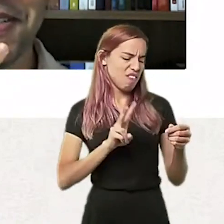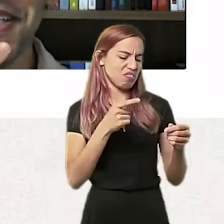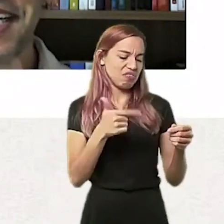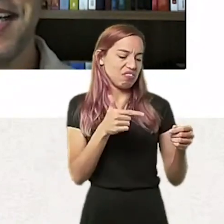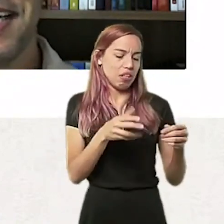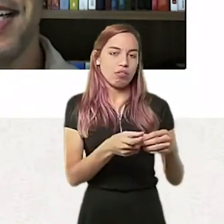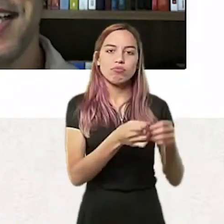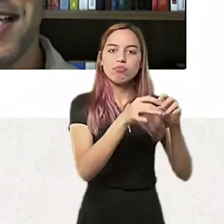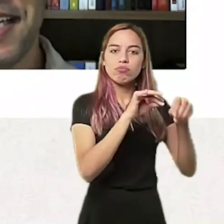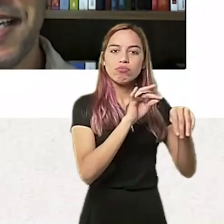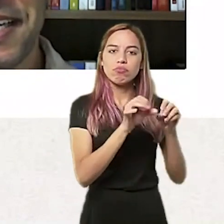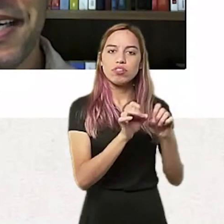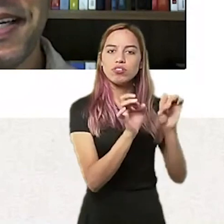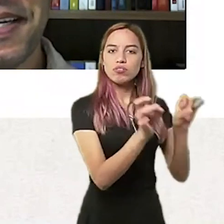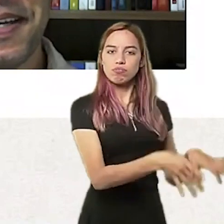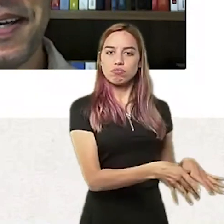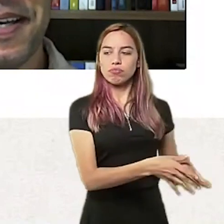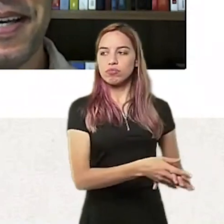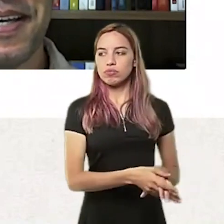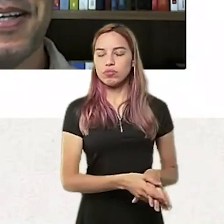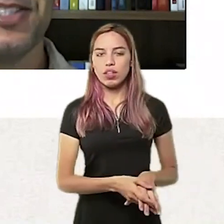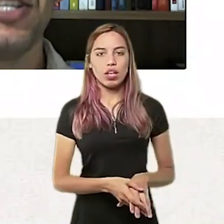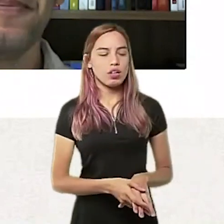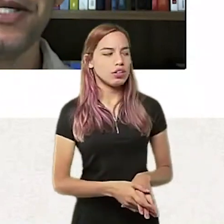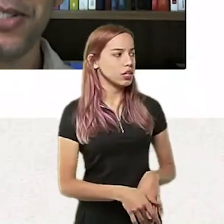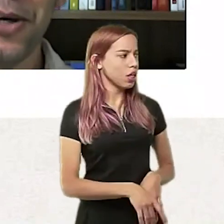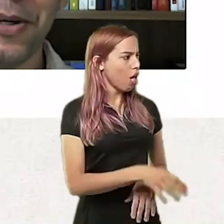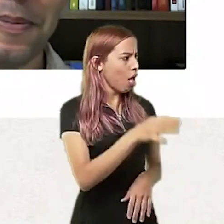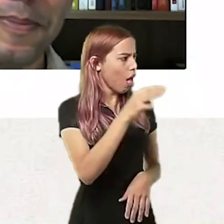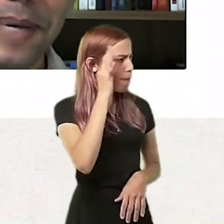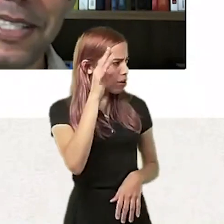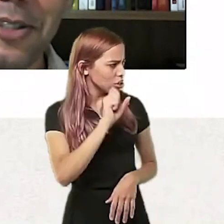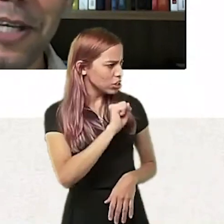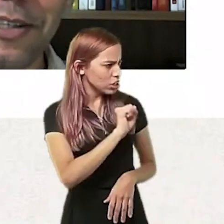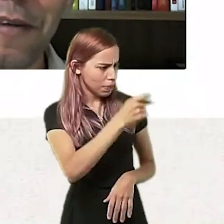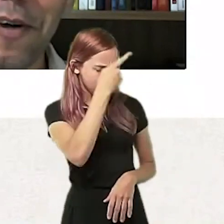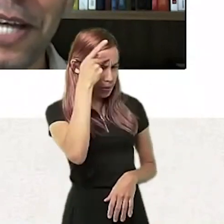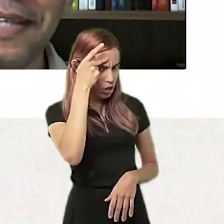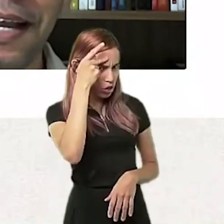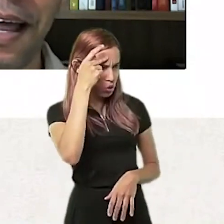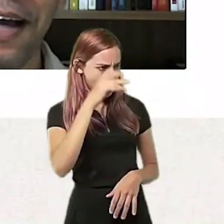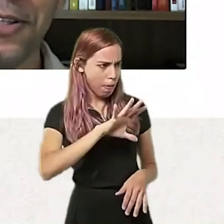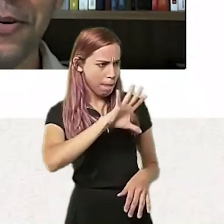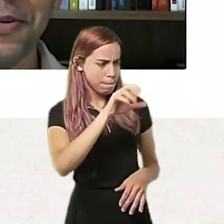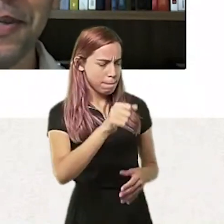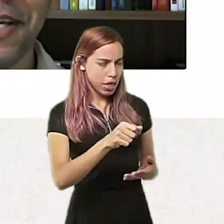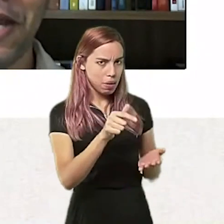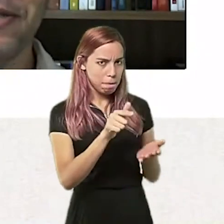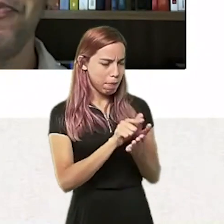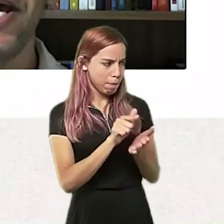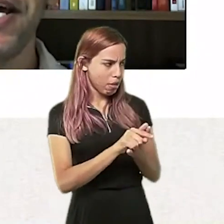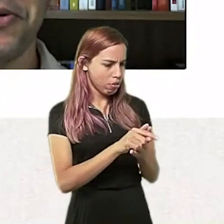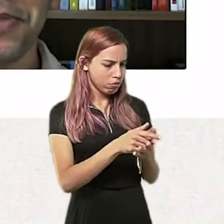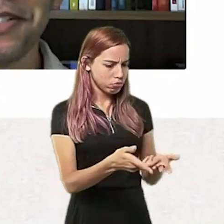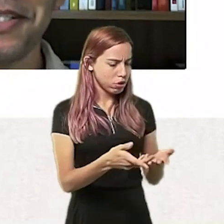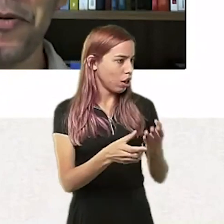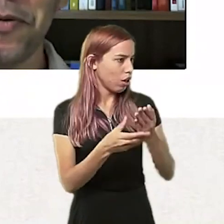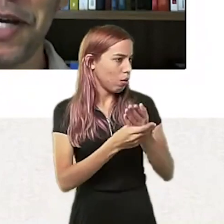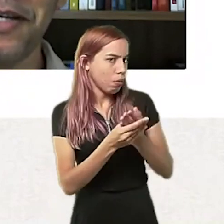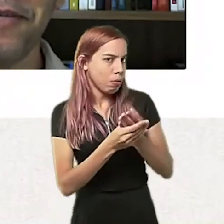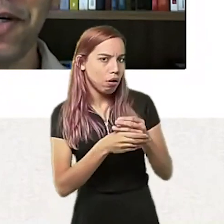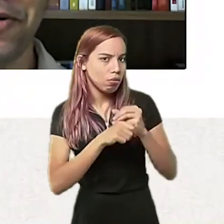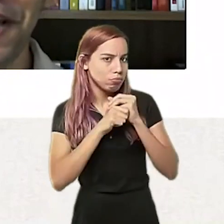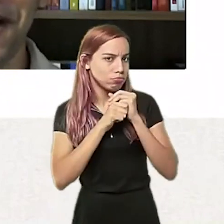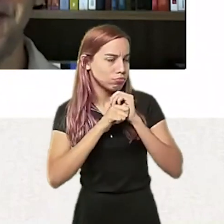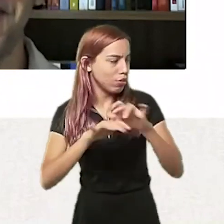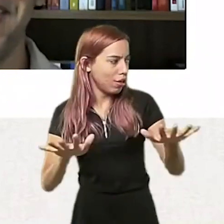acontecido isso. Imagina se alguém aparece com esses originais. Já pensou? Mas acho que já foi reciclado. Eu espero, porque senão